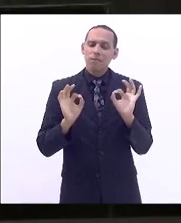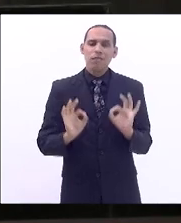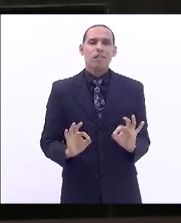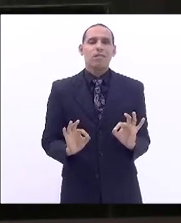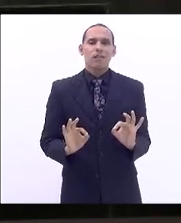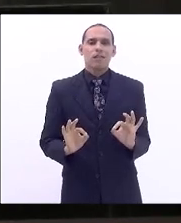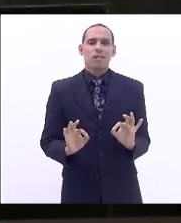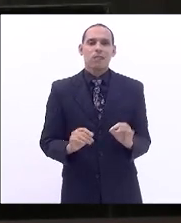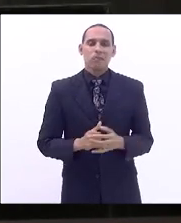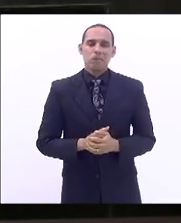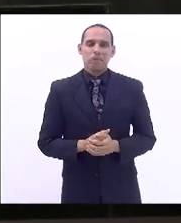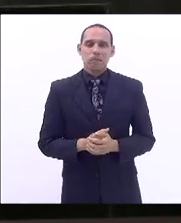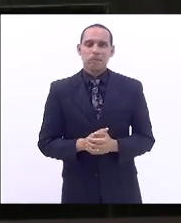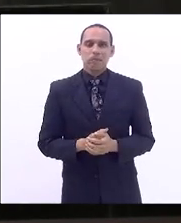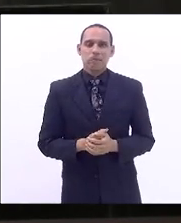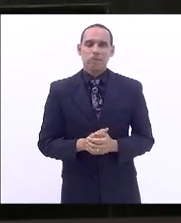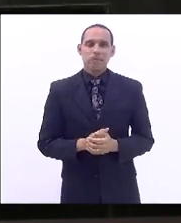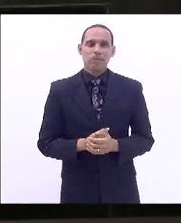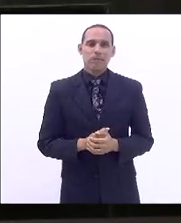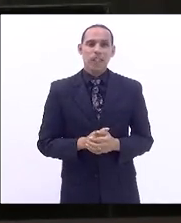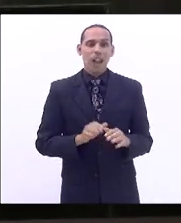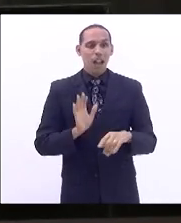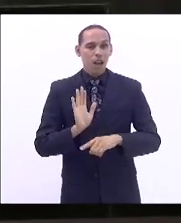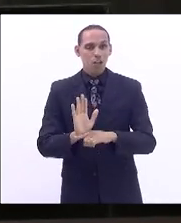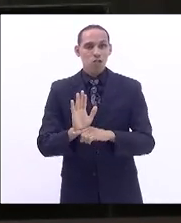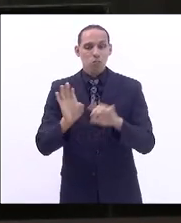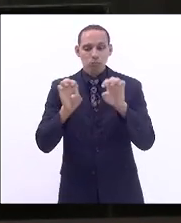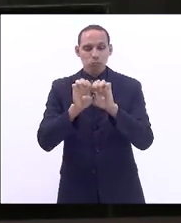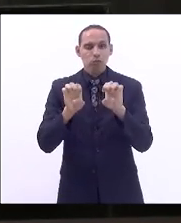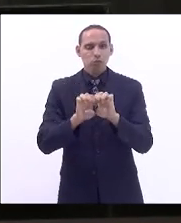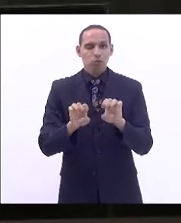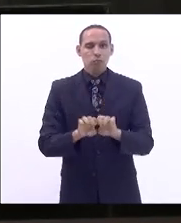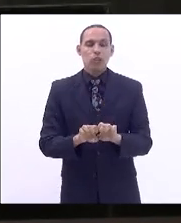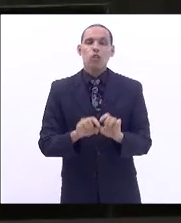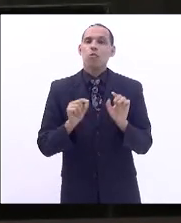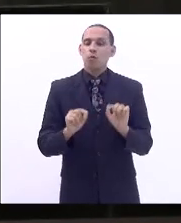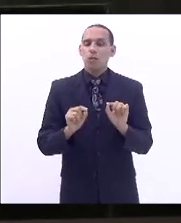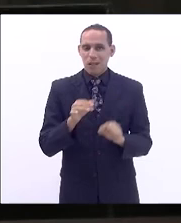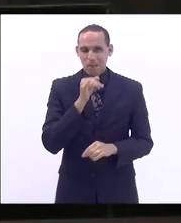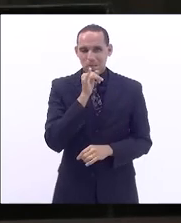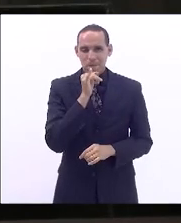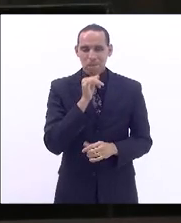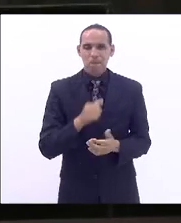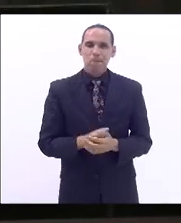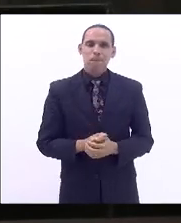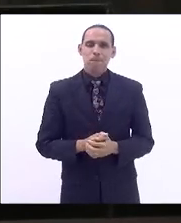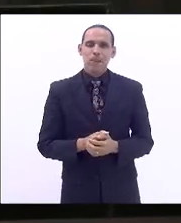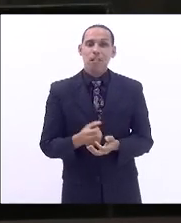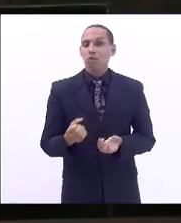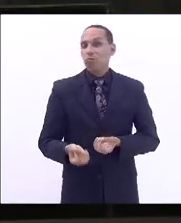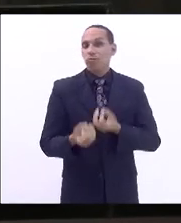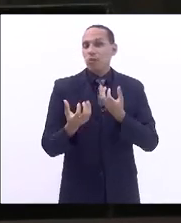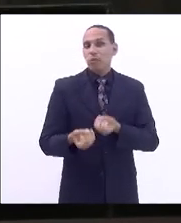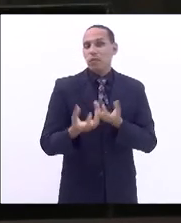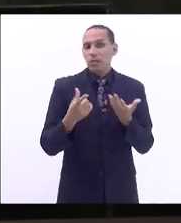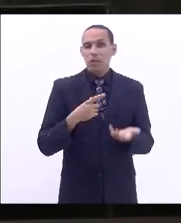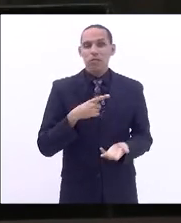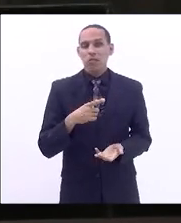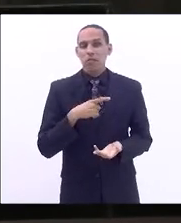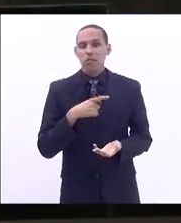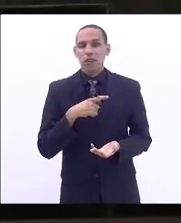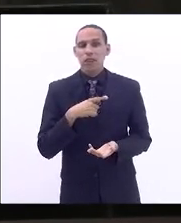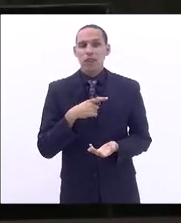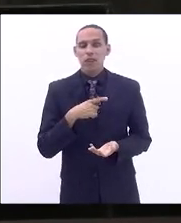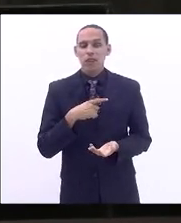de estruturar de que maneira por exemplo não há informações que se